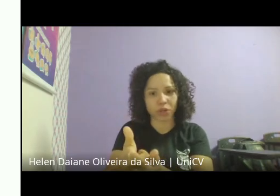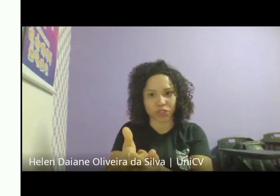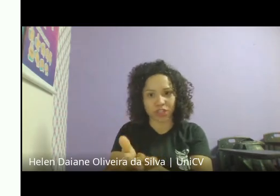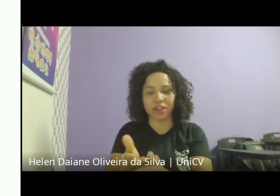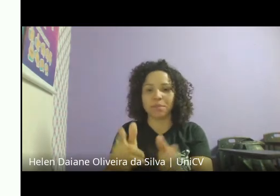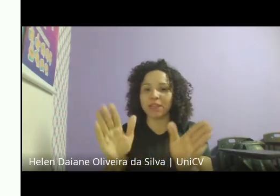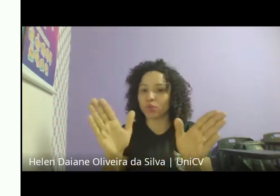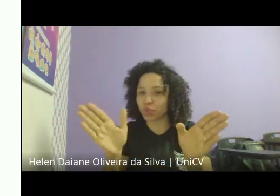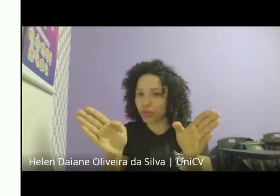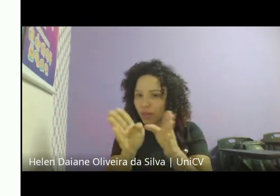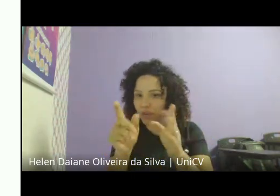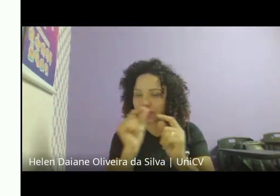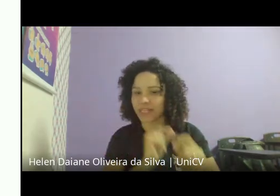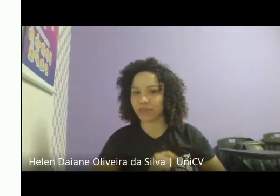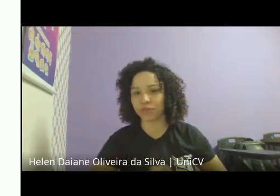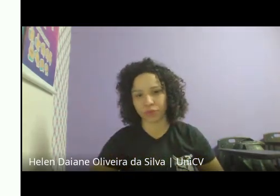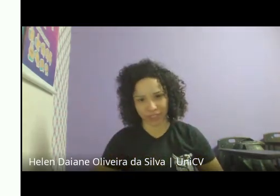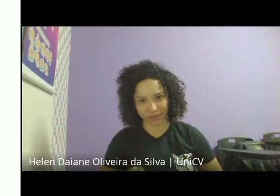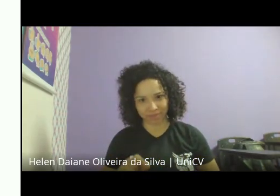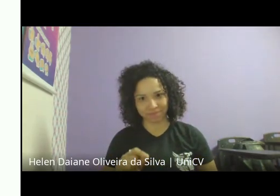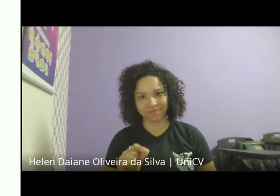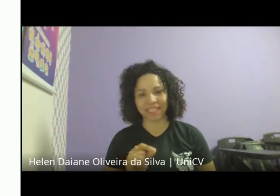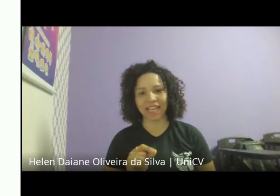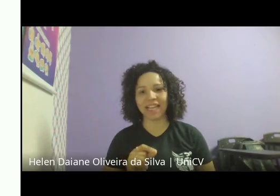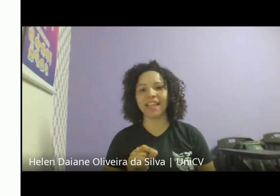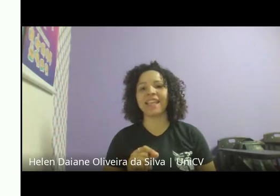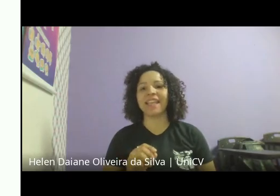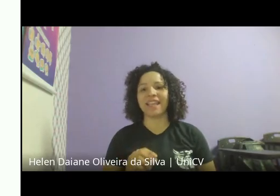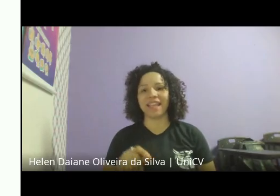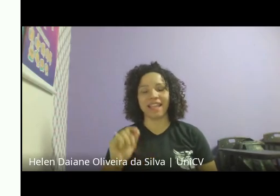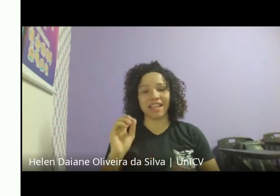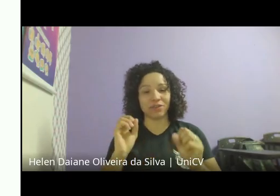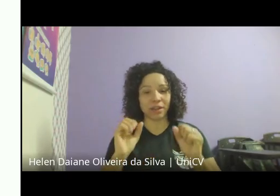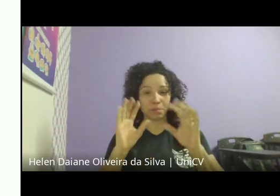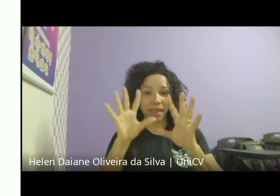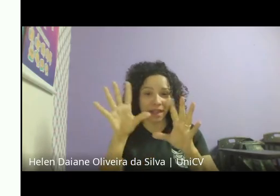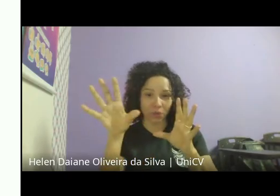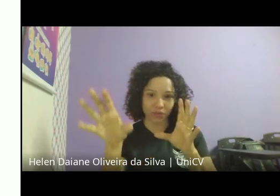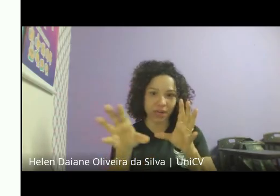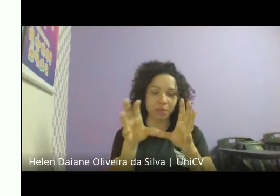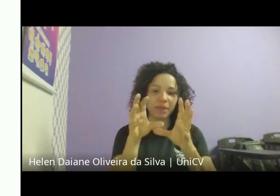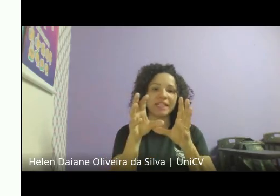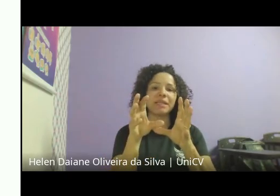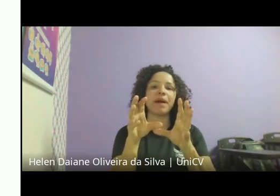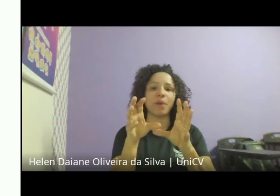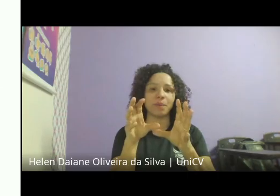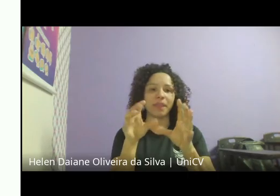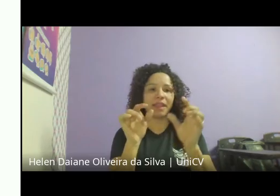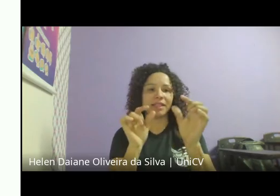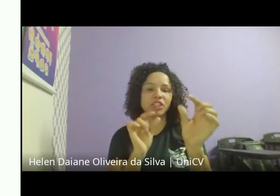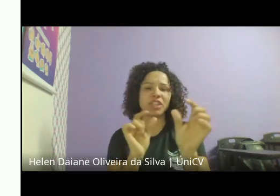comprar, pode. Mas o surdo não vai usar esse fui, tá? Vai pegar o verbo